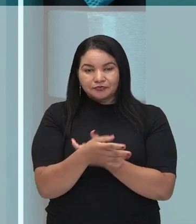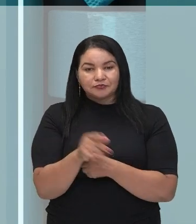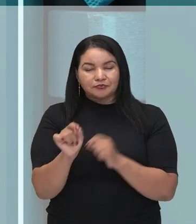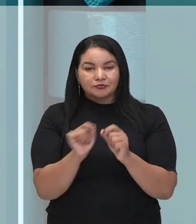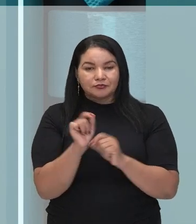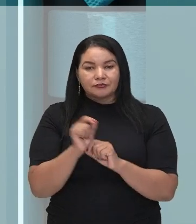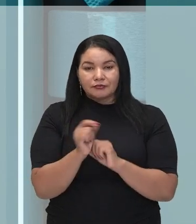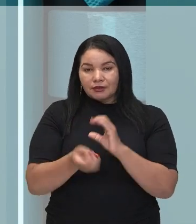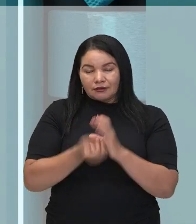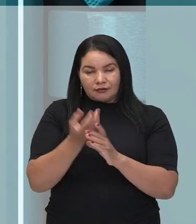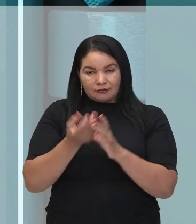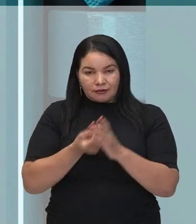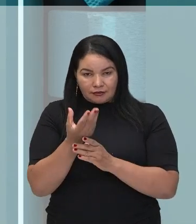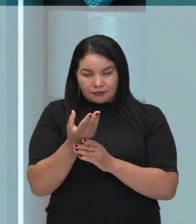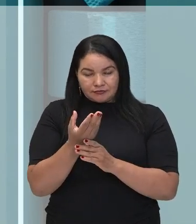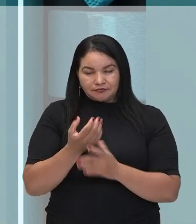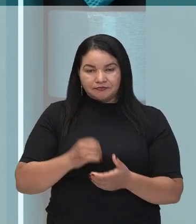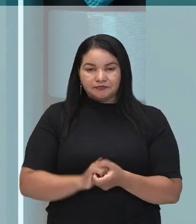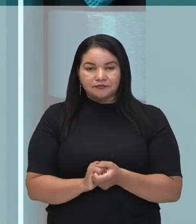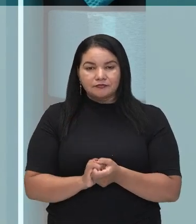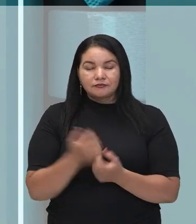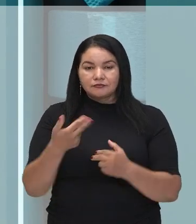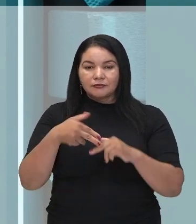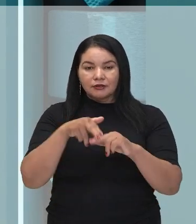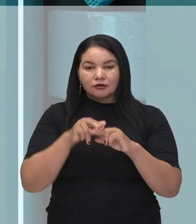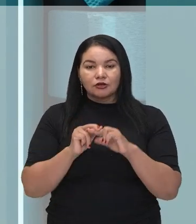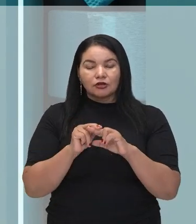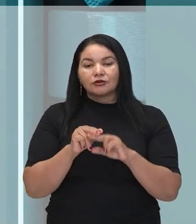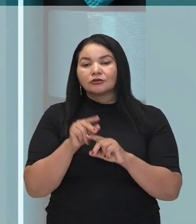palavras criadas, né, através ali